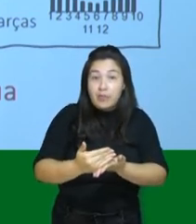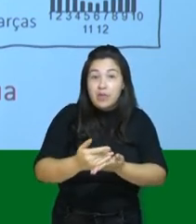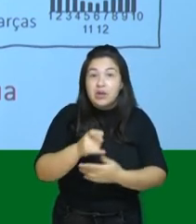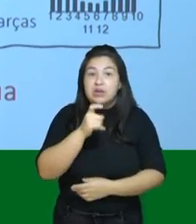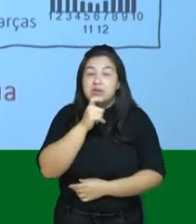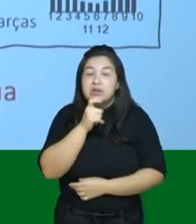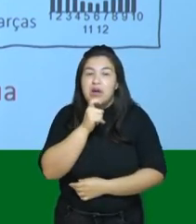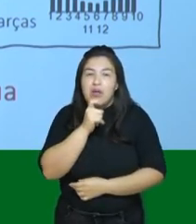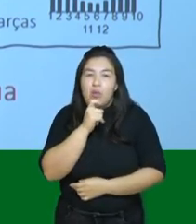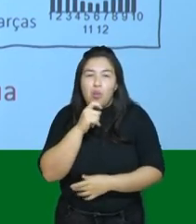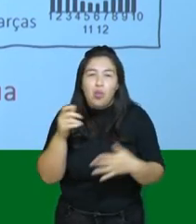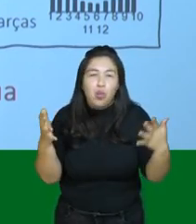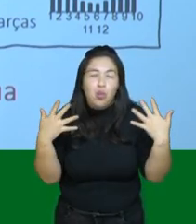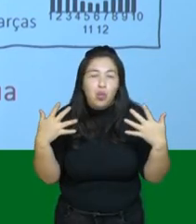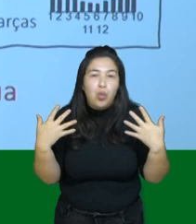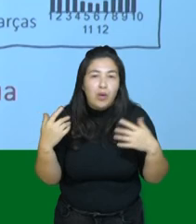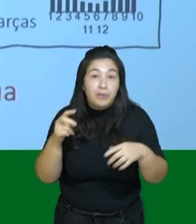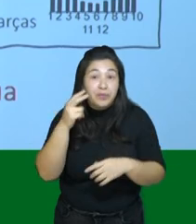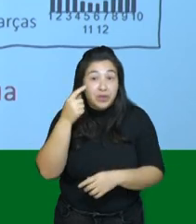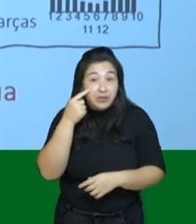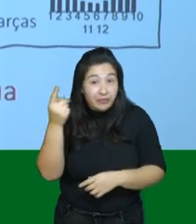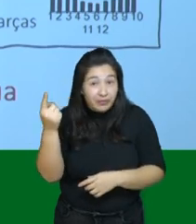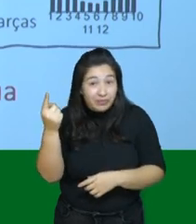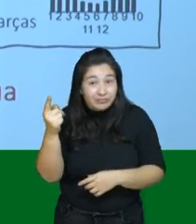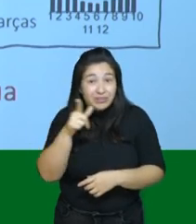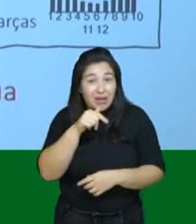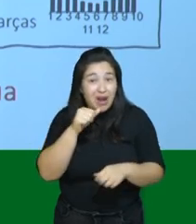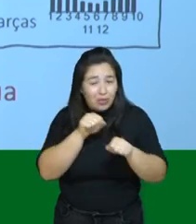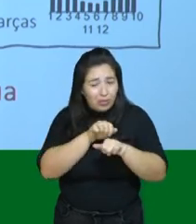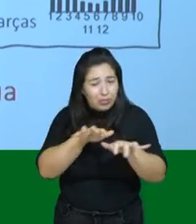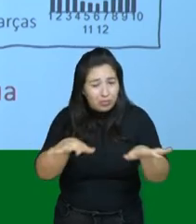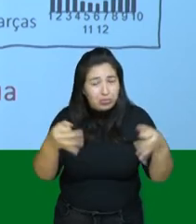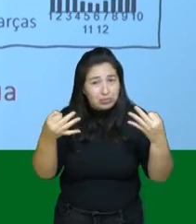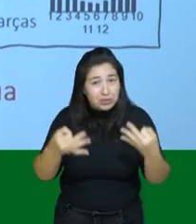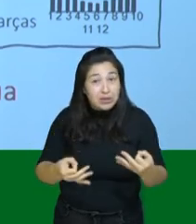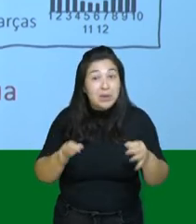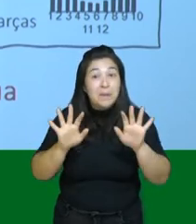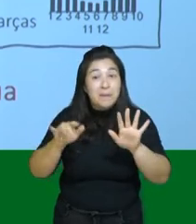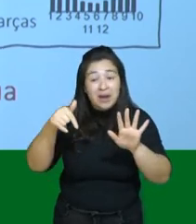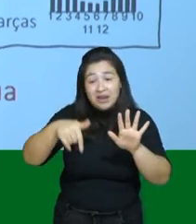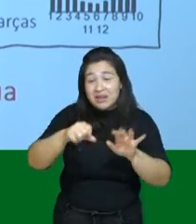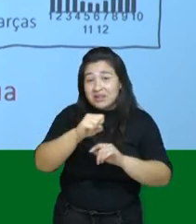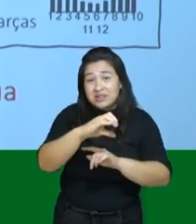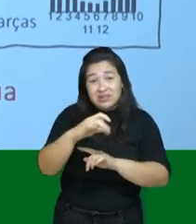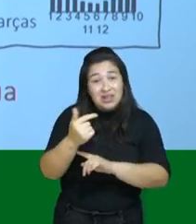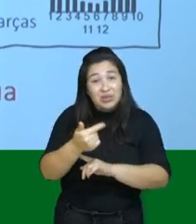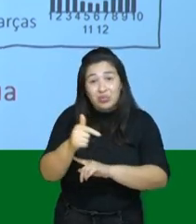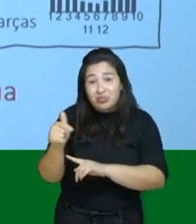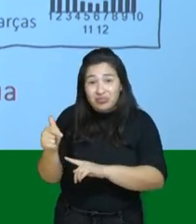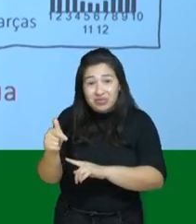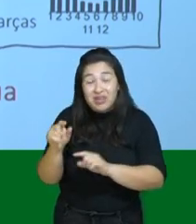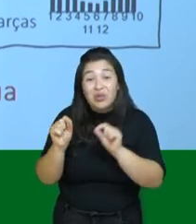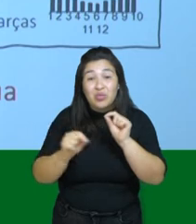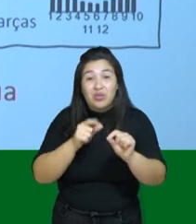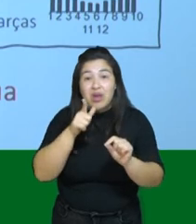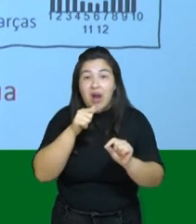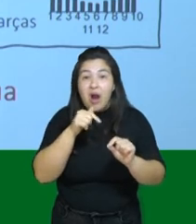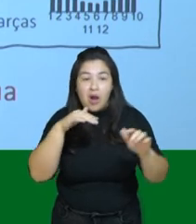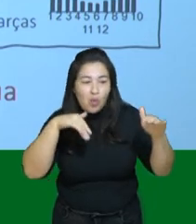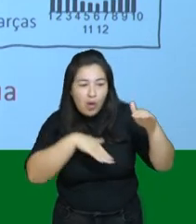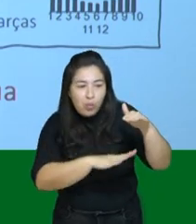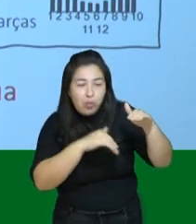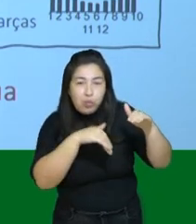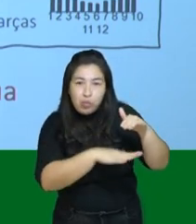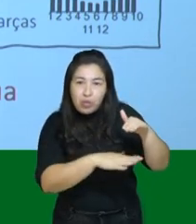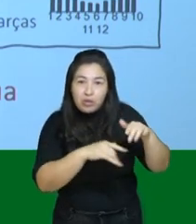água é bem distribuída, certo? Por causa disso, Florianópolis não tem um reservatório próprio de água construído. Certo? Porque